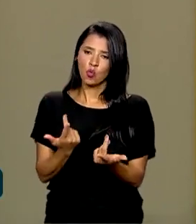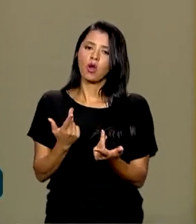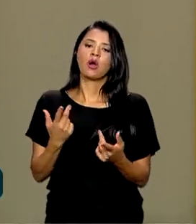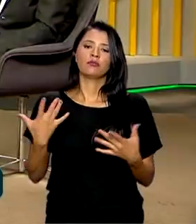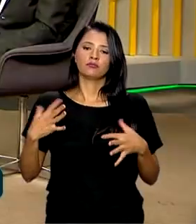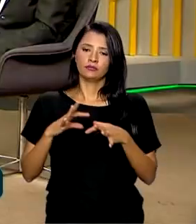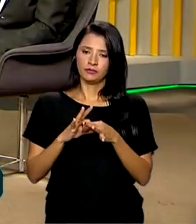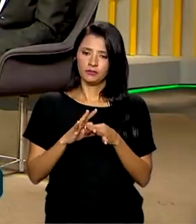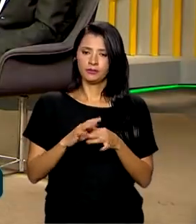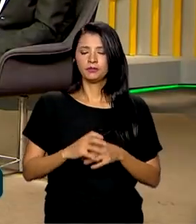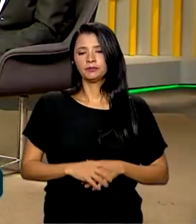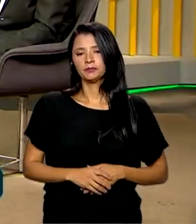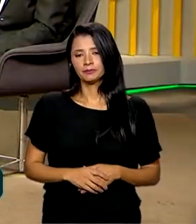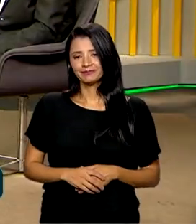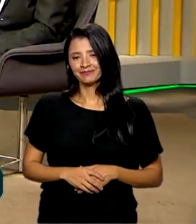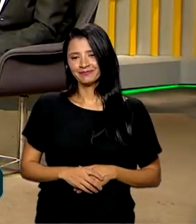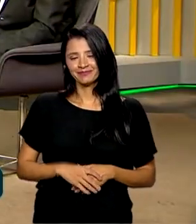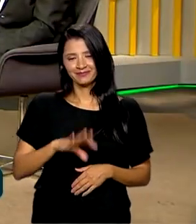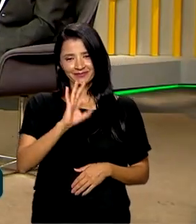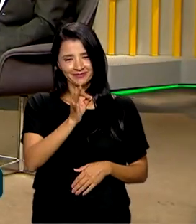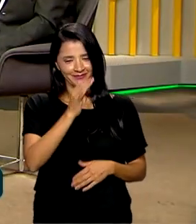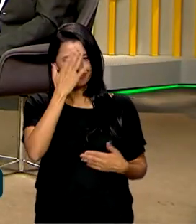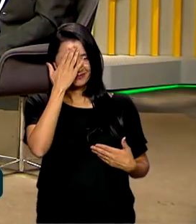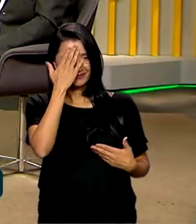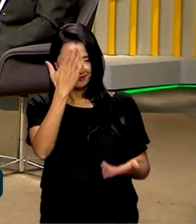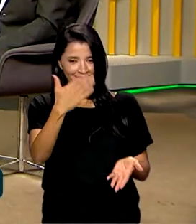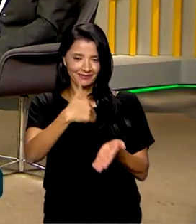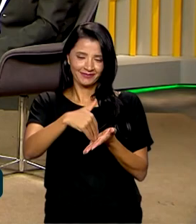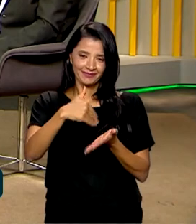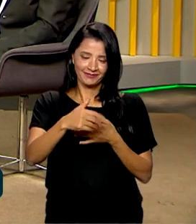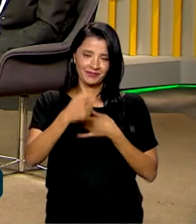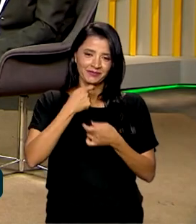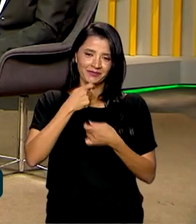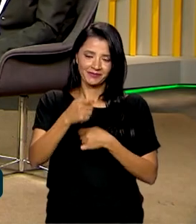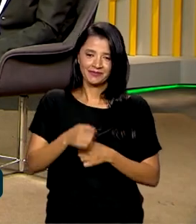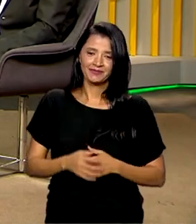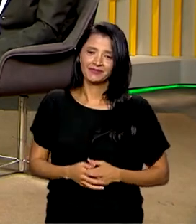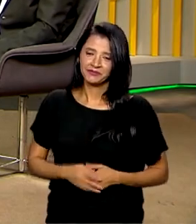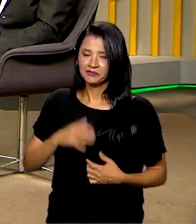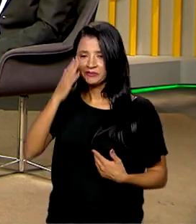Com certeza. Secretário Fabiano Piuba, muito obrigado pela entrevista. Eu que agradeço, Roberto.